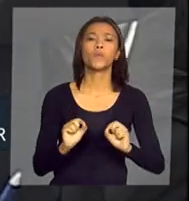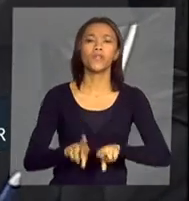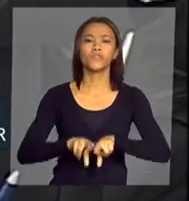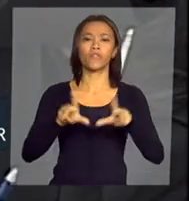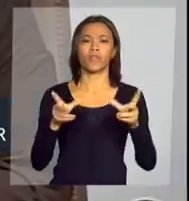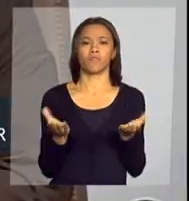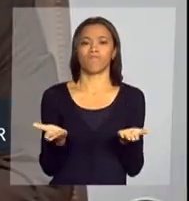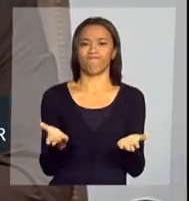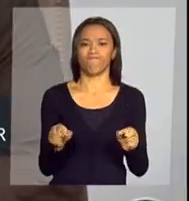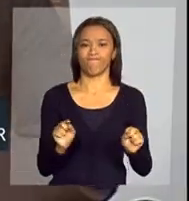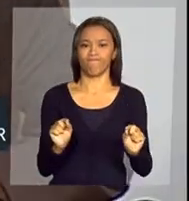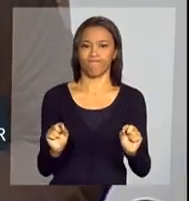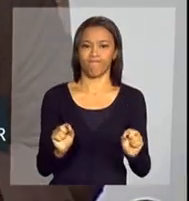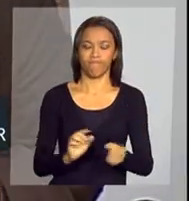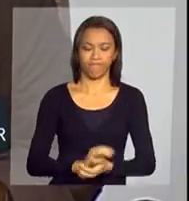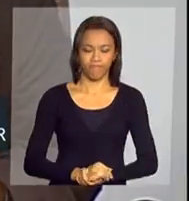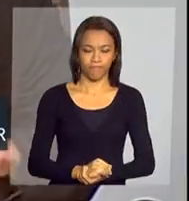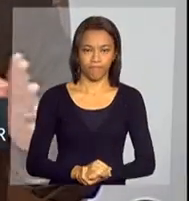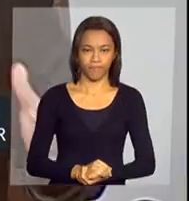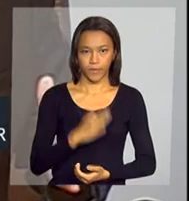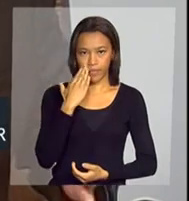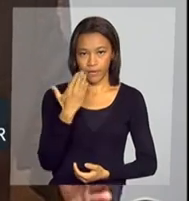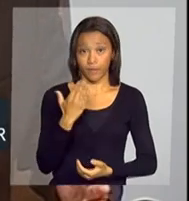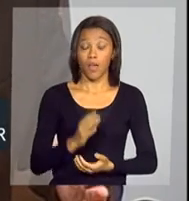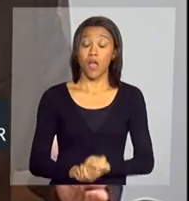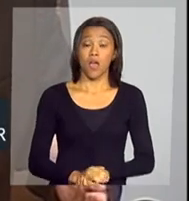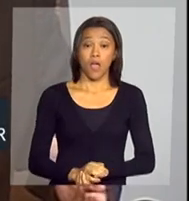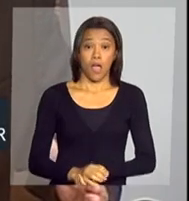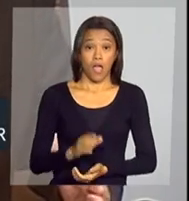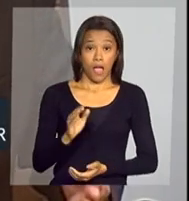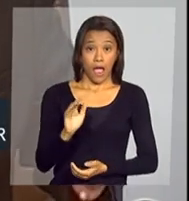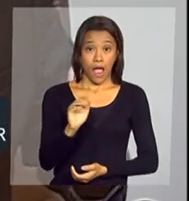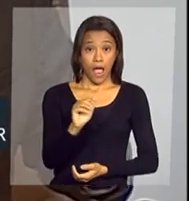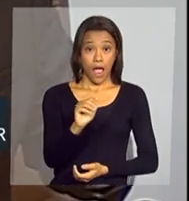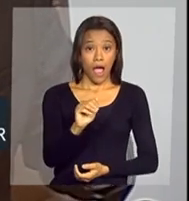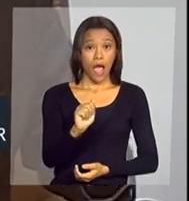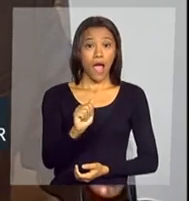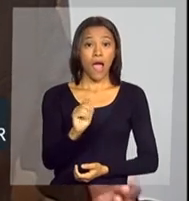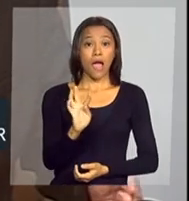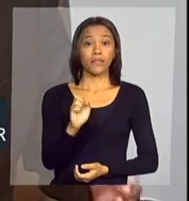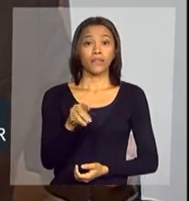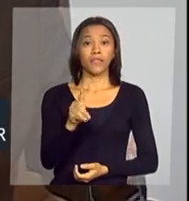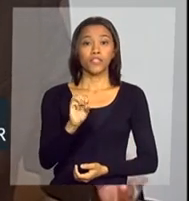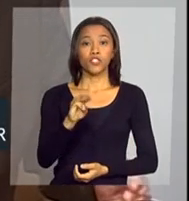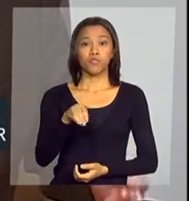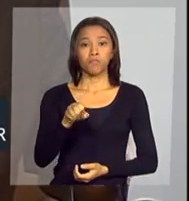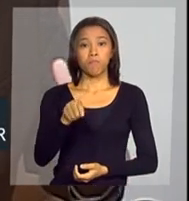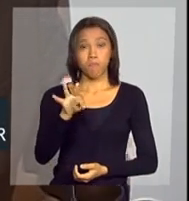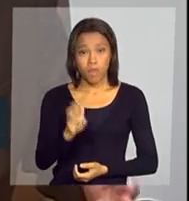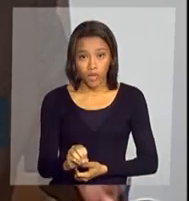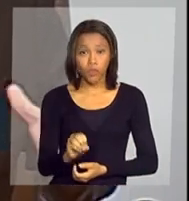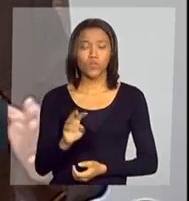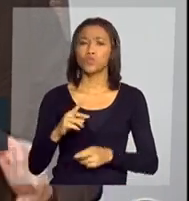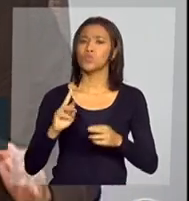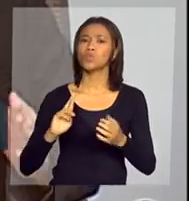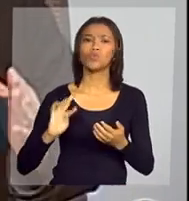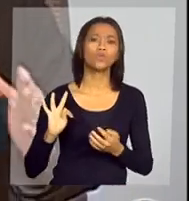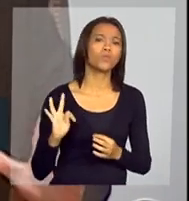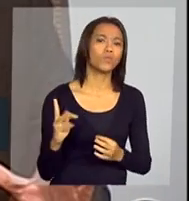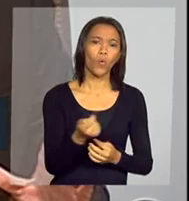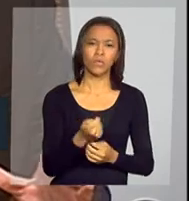bom obrigada os atendimentos são todas as demandas que chegam